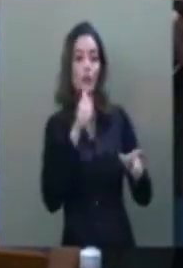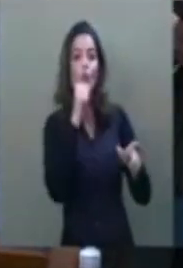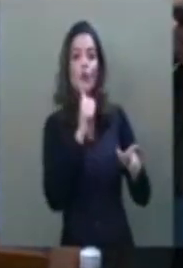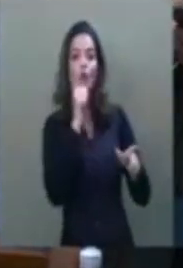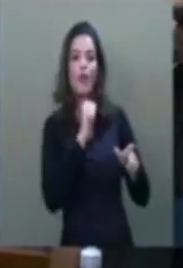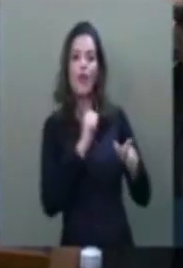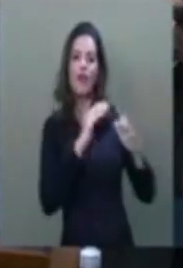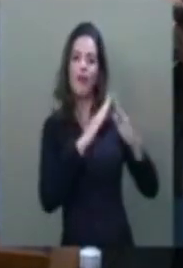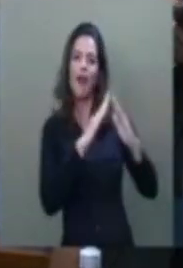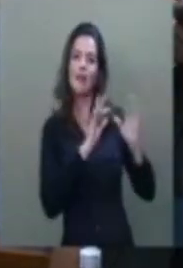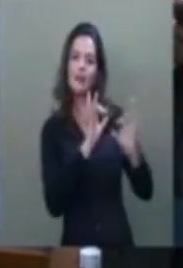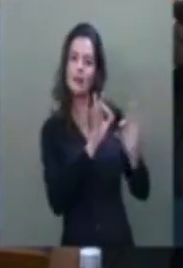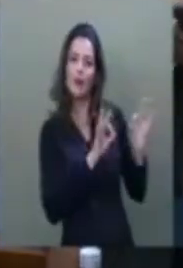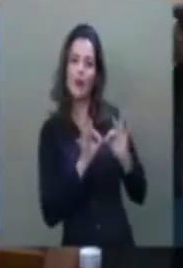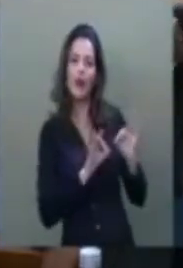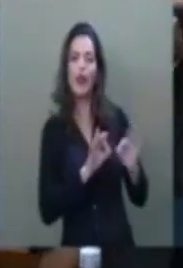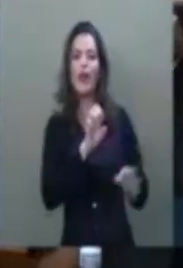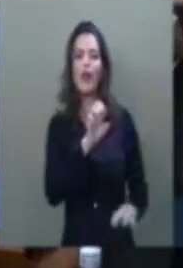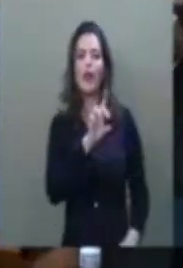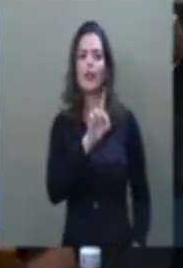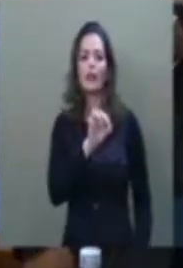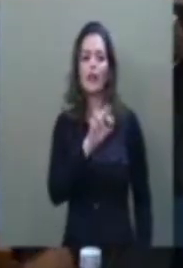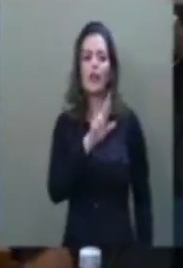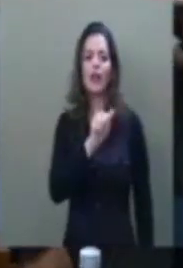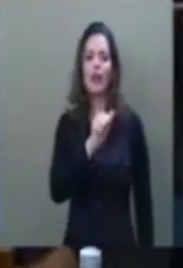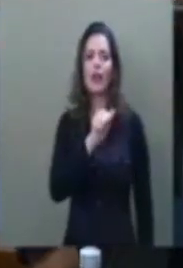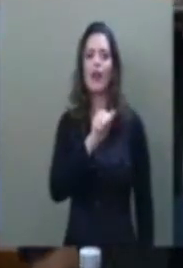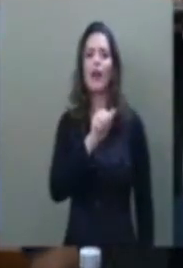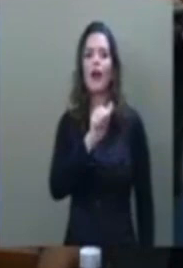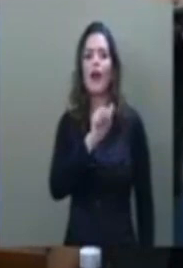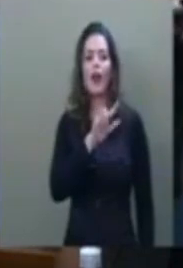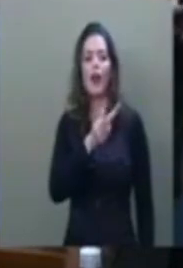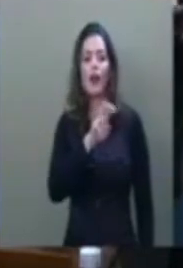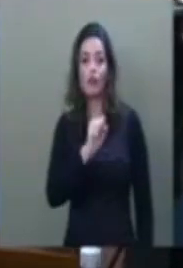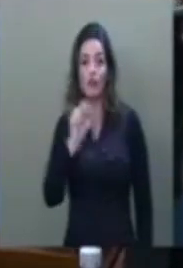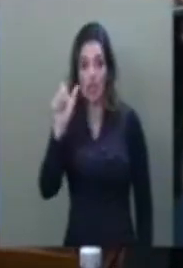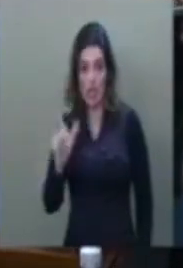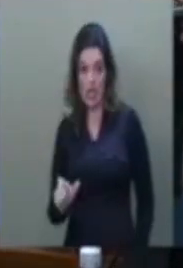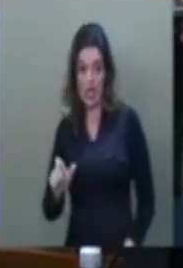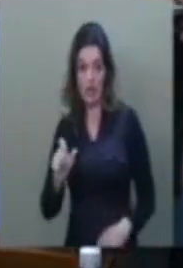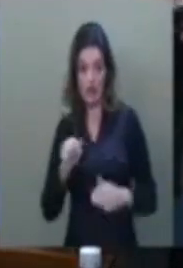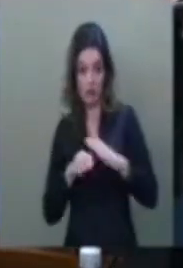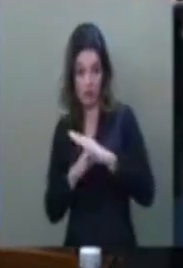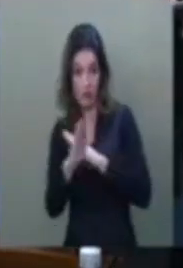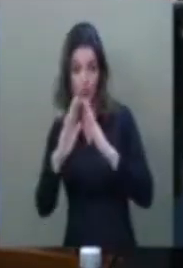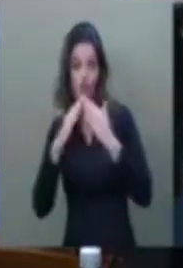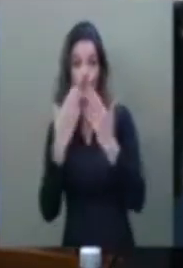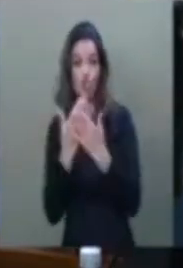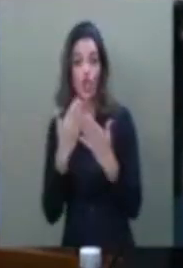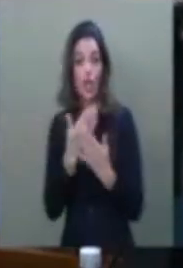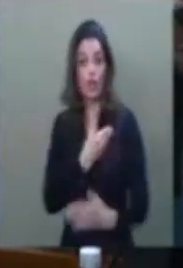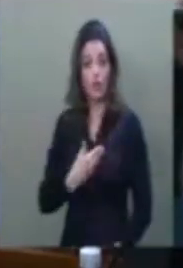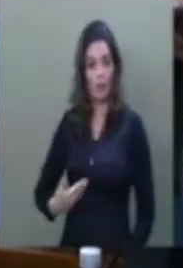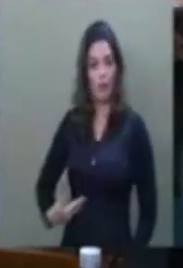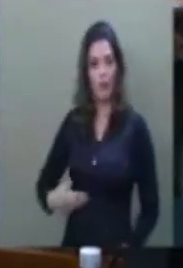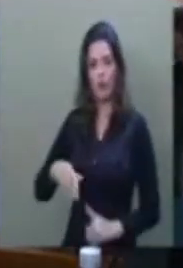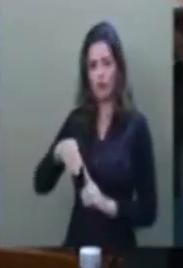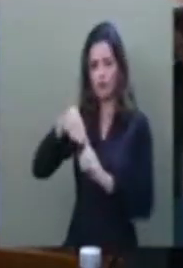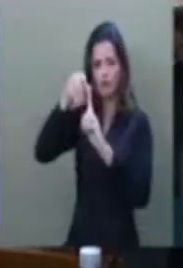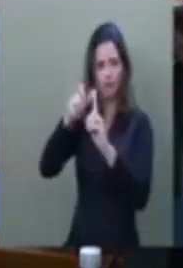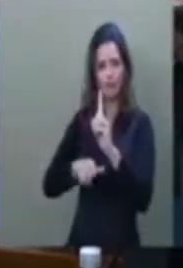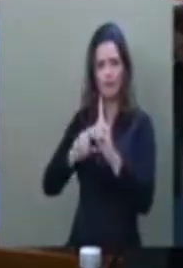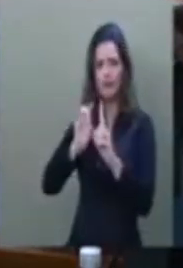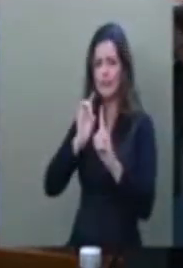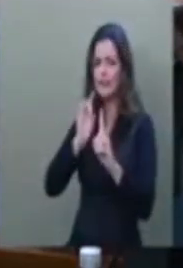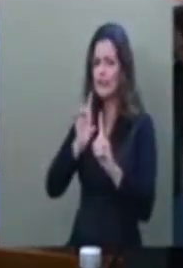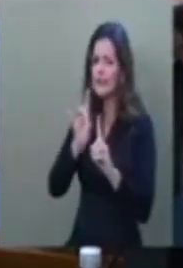de casa, Edna Alves Mata, estudou em colégio público e sempre se destacou. Ainda